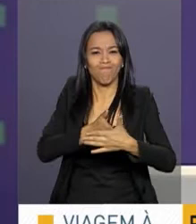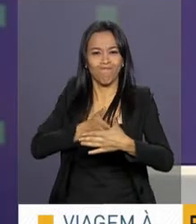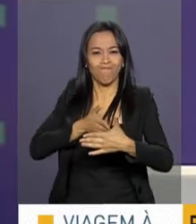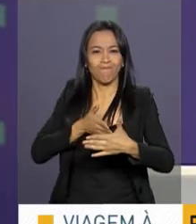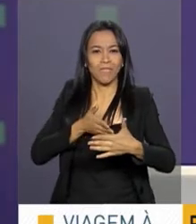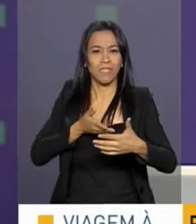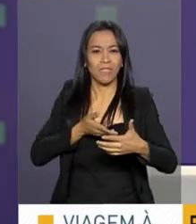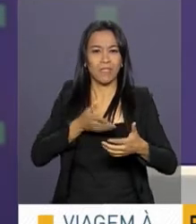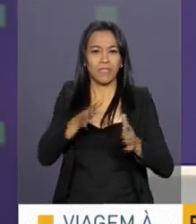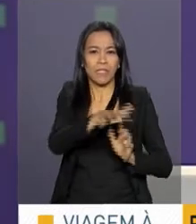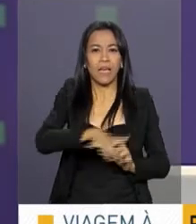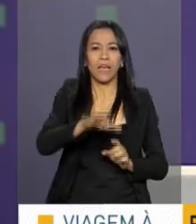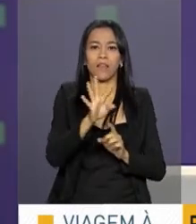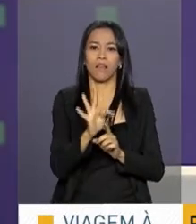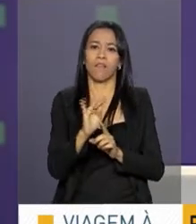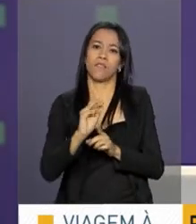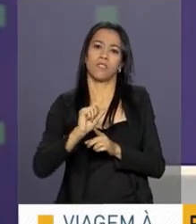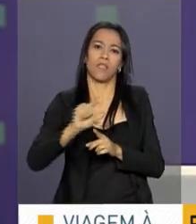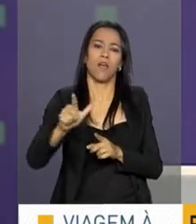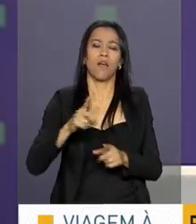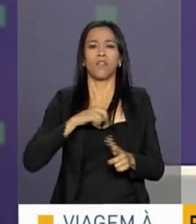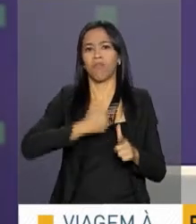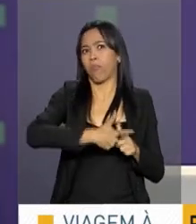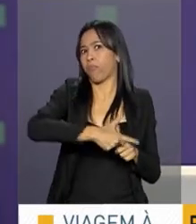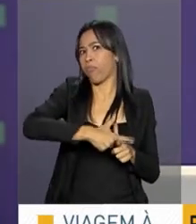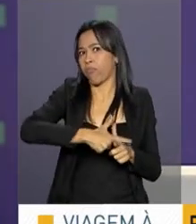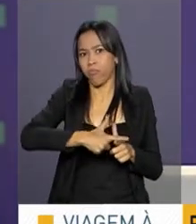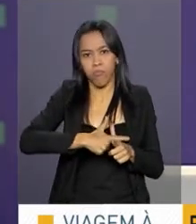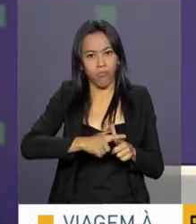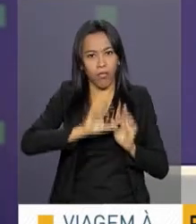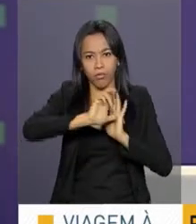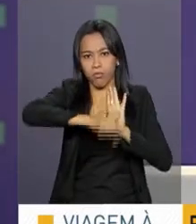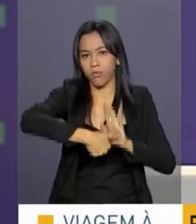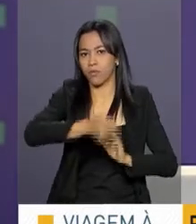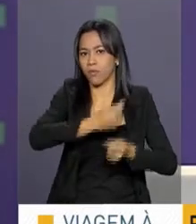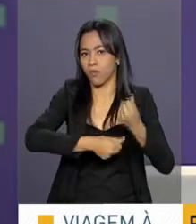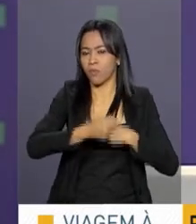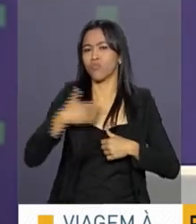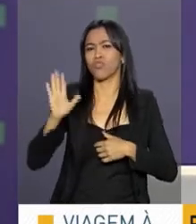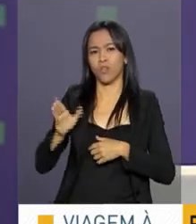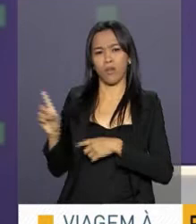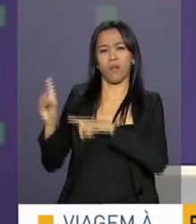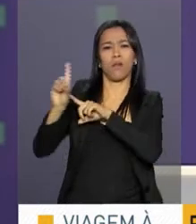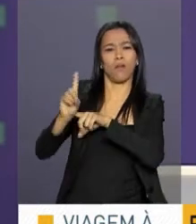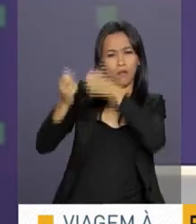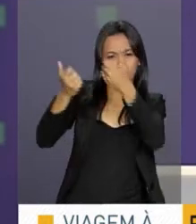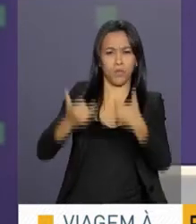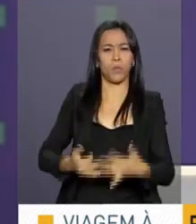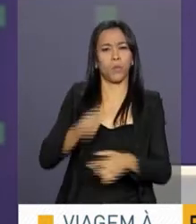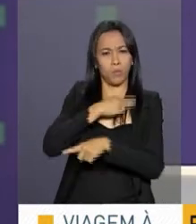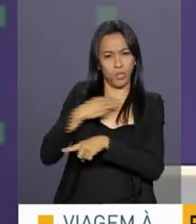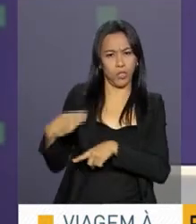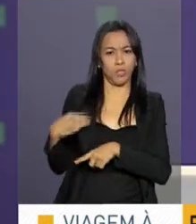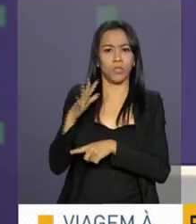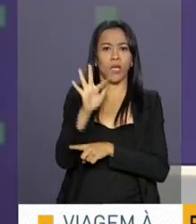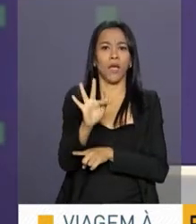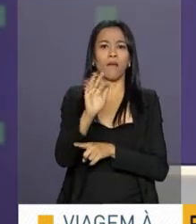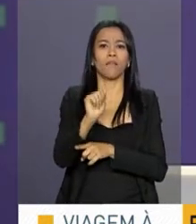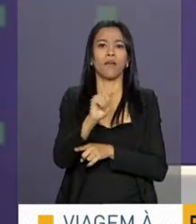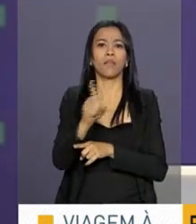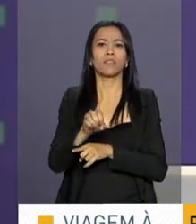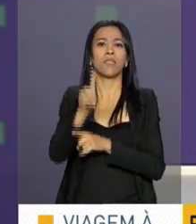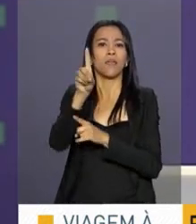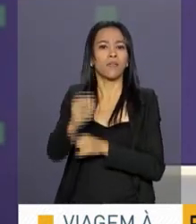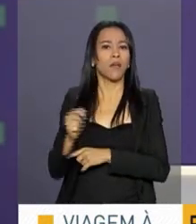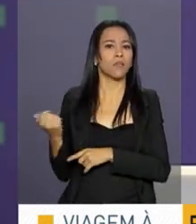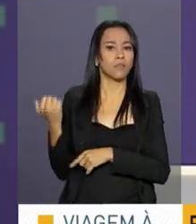maior recessão que o país já vivenciou, né, como diz o nosso ministro da Fazenda, essa